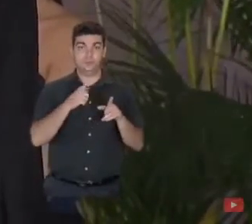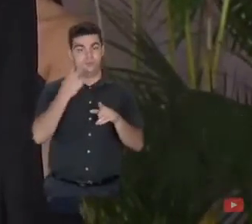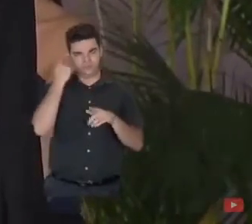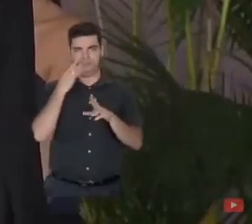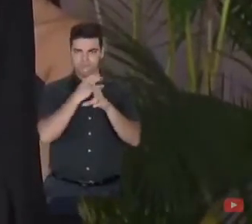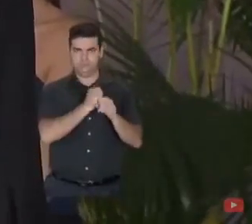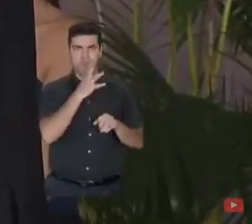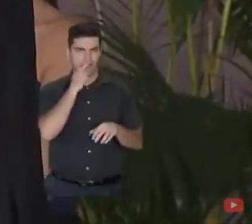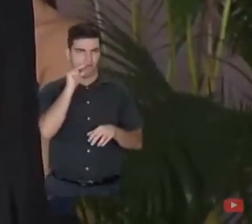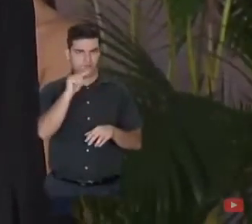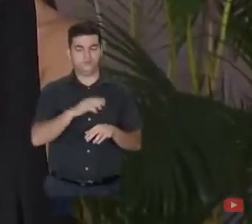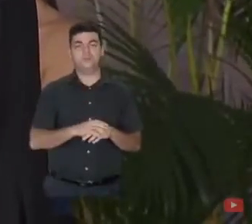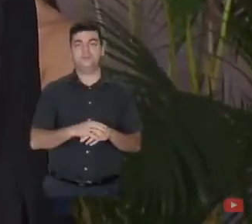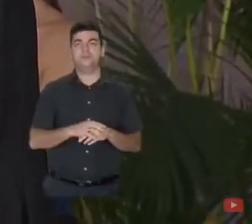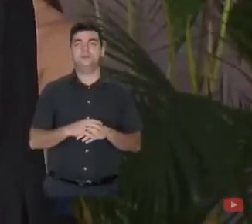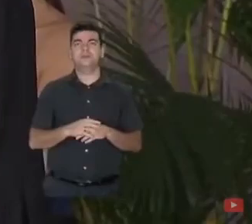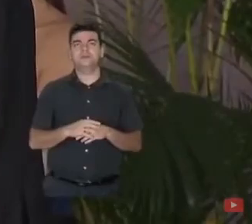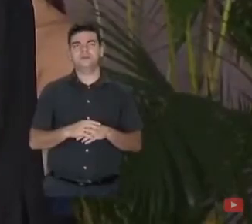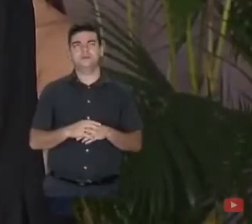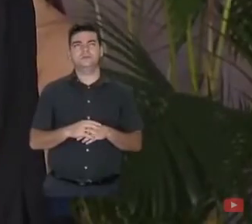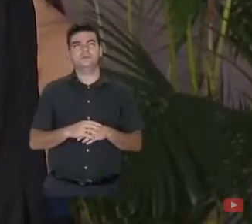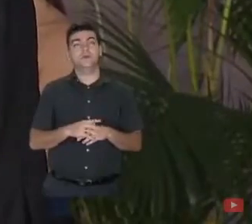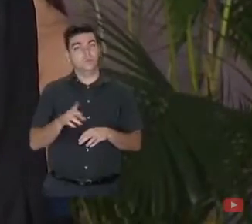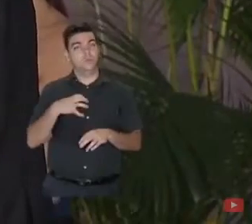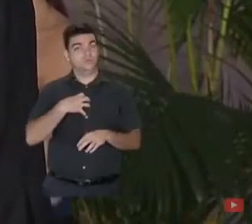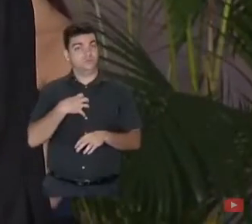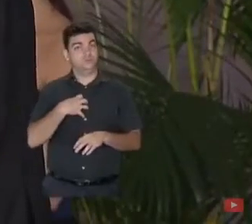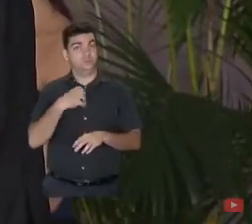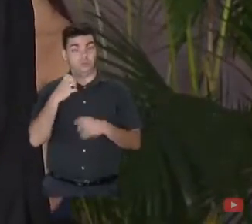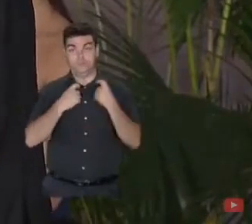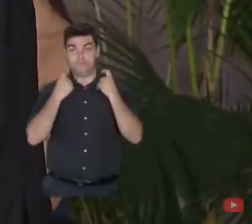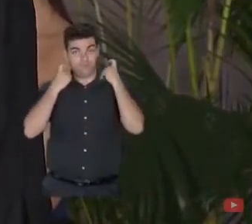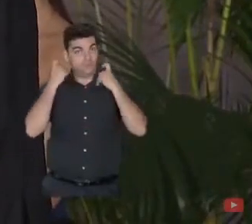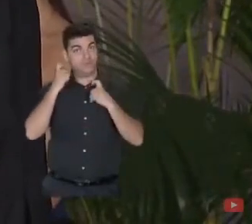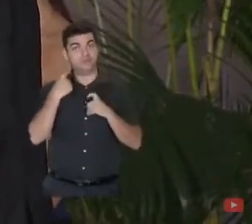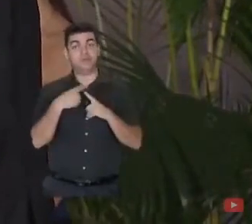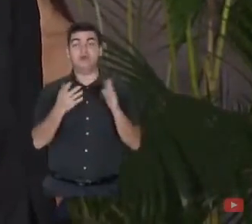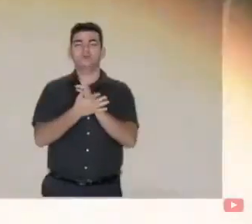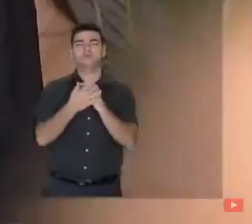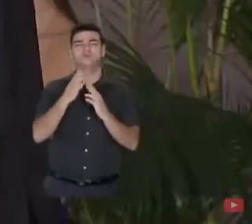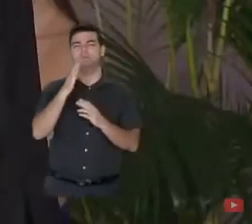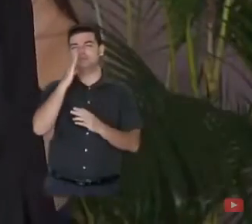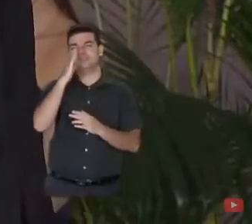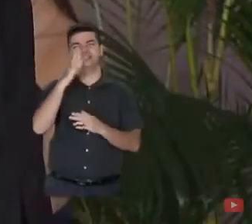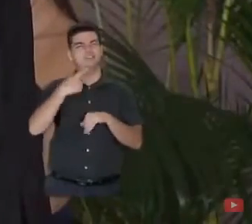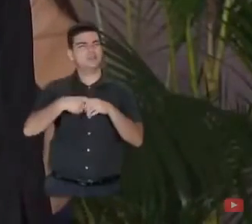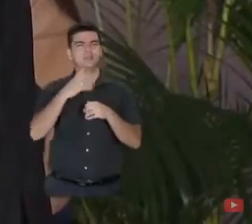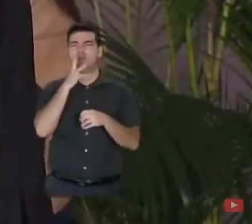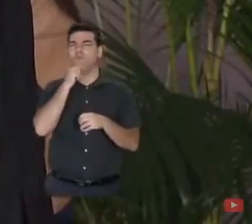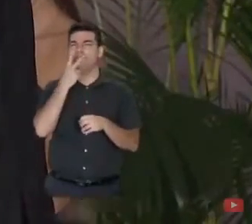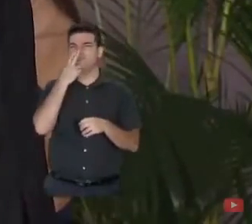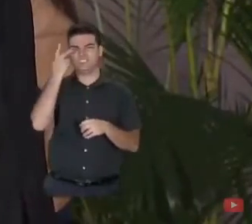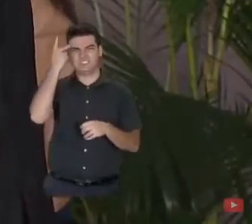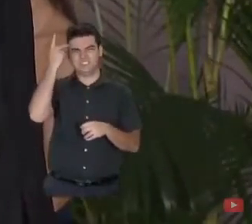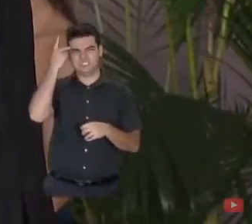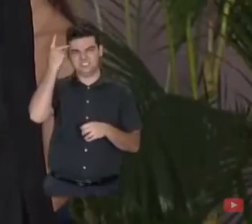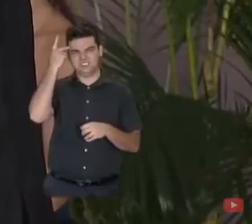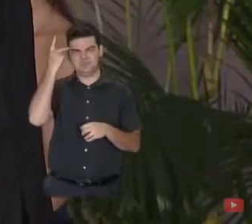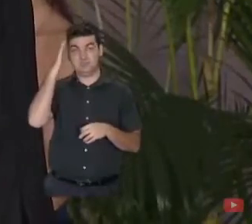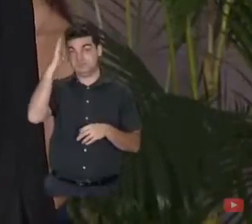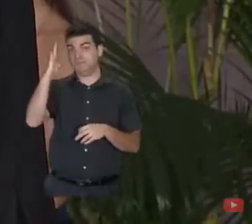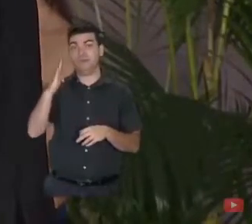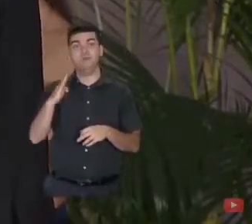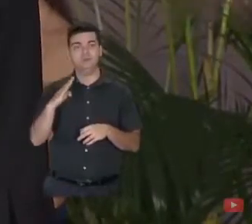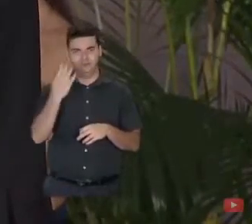urnas, teve um atraso muito grande entre as principais cidades, em especial para São Paulo. Tem algum motivo